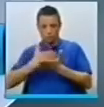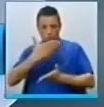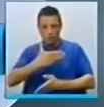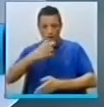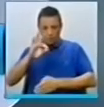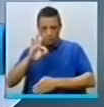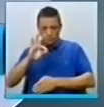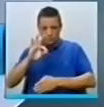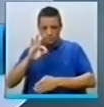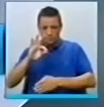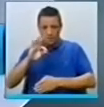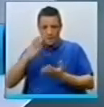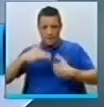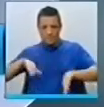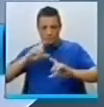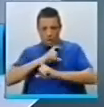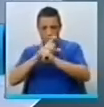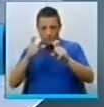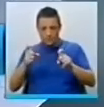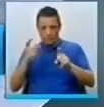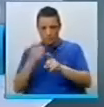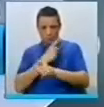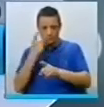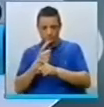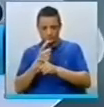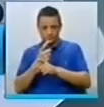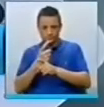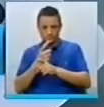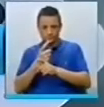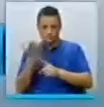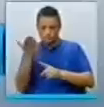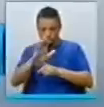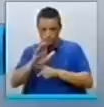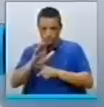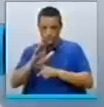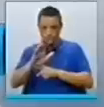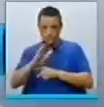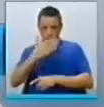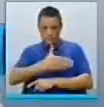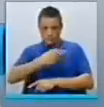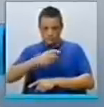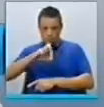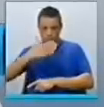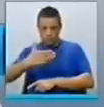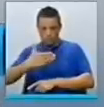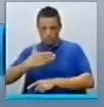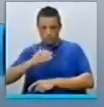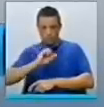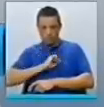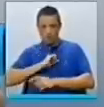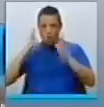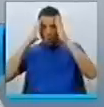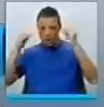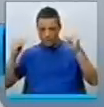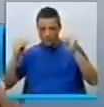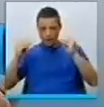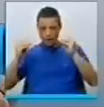acho que olhe deixe-me dizer uma coisa por sim sim mas por exemplo eu eu em 198 eu dout 85 estive na Holanda na Holanda